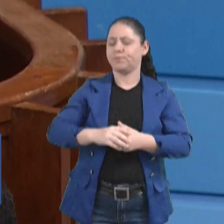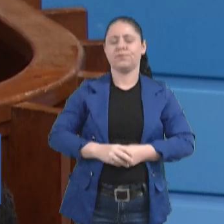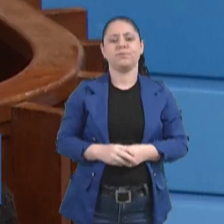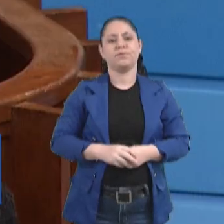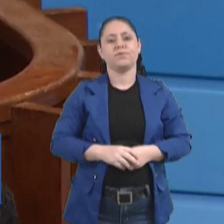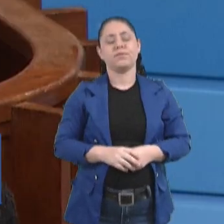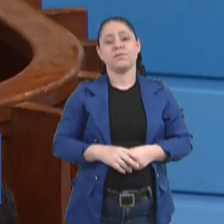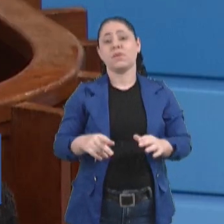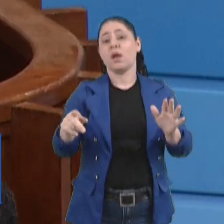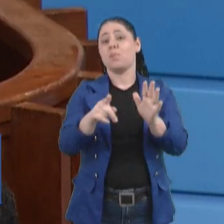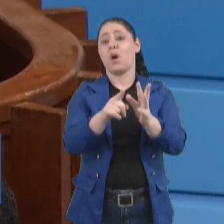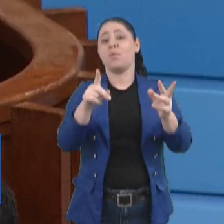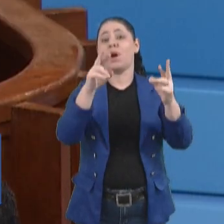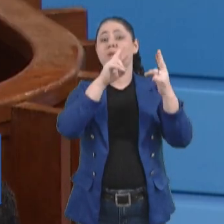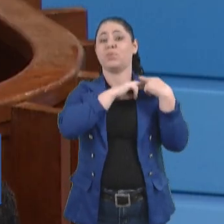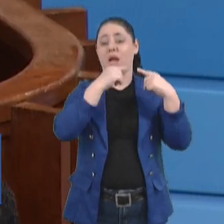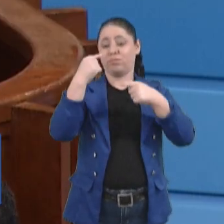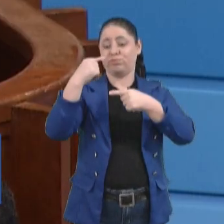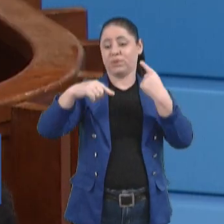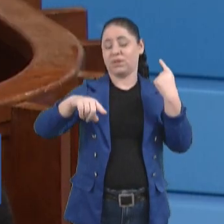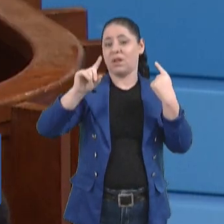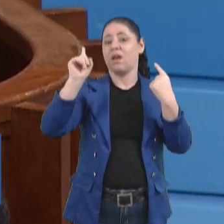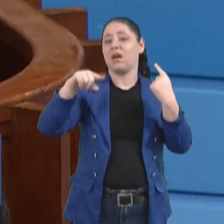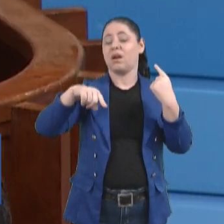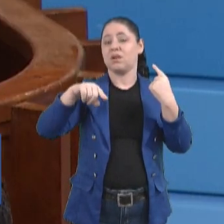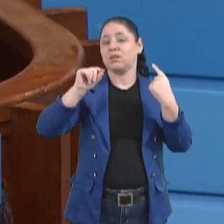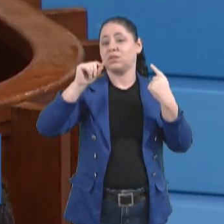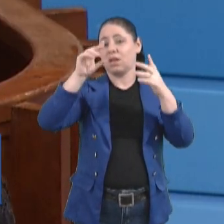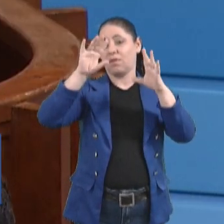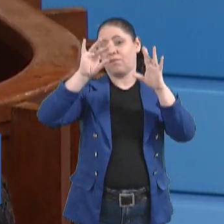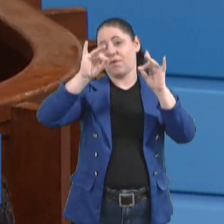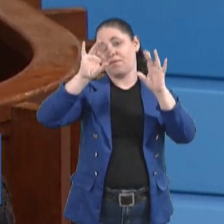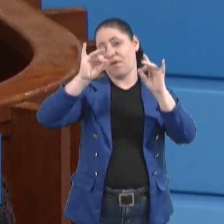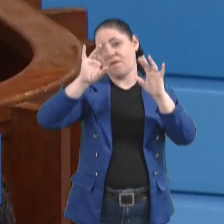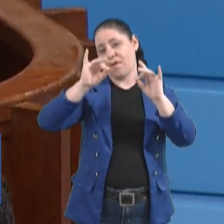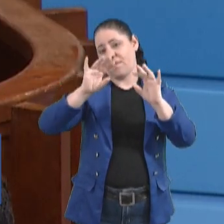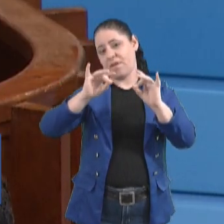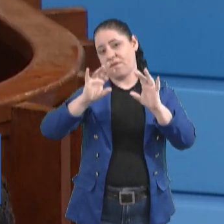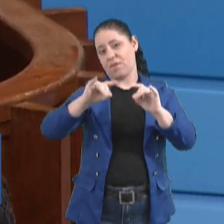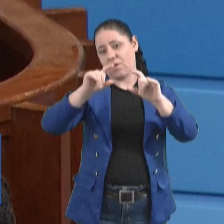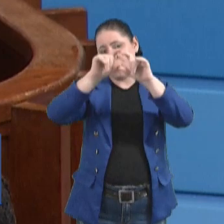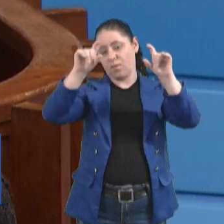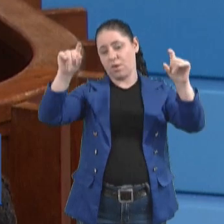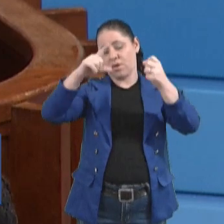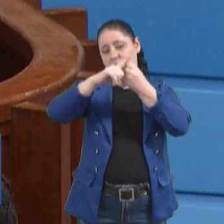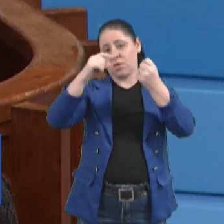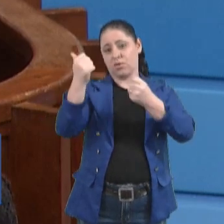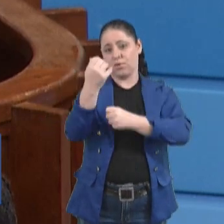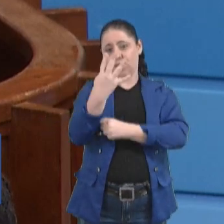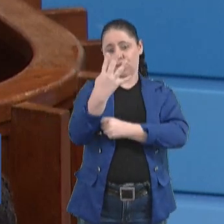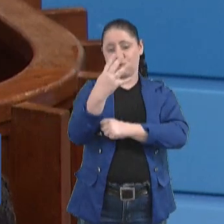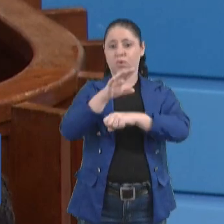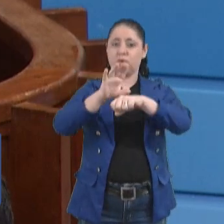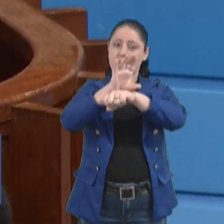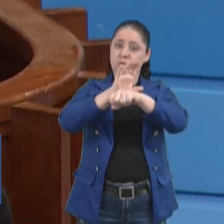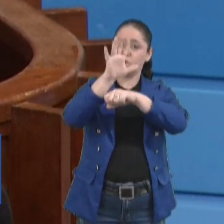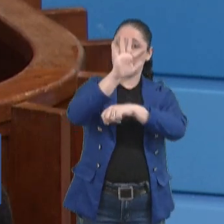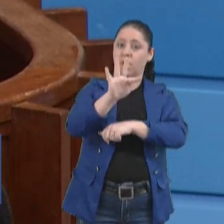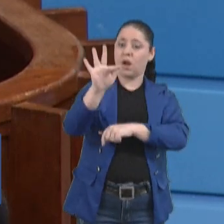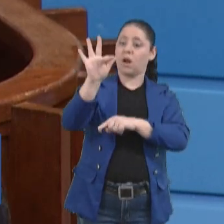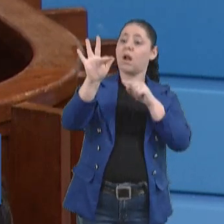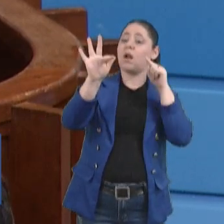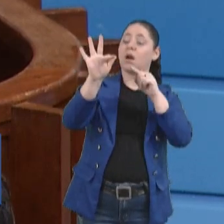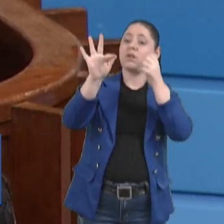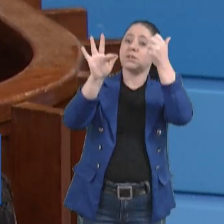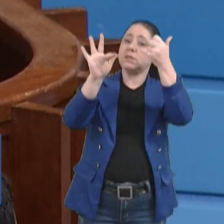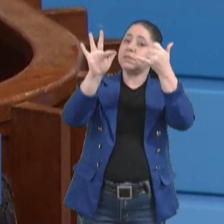a competência concorrente descrita nos parágrafos do artigo 24 da nossa Constituição